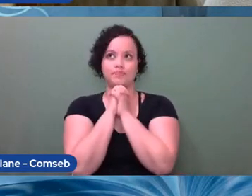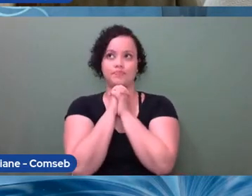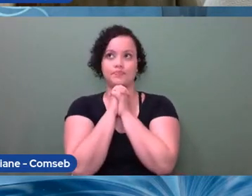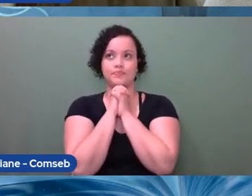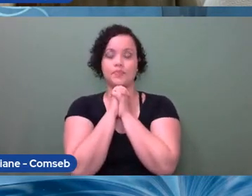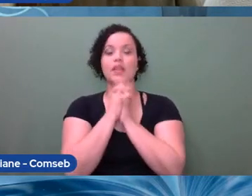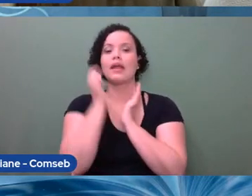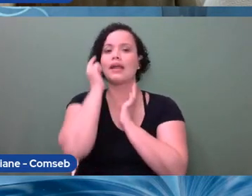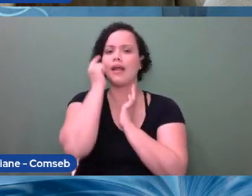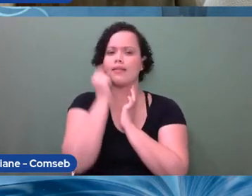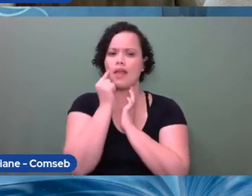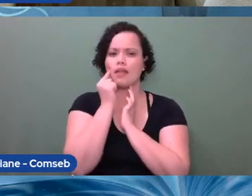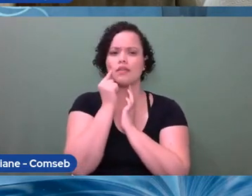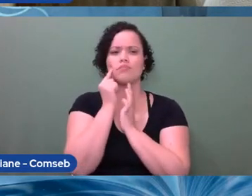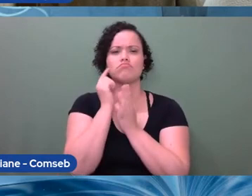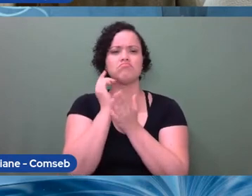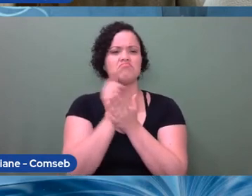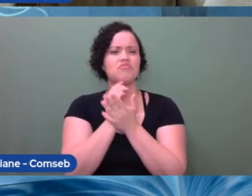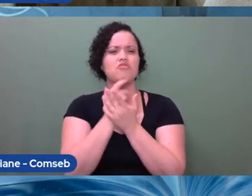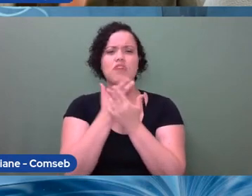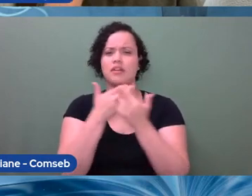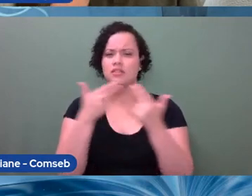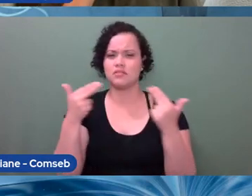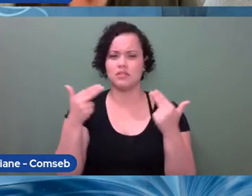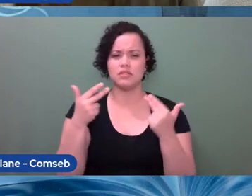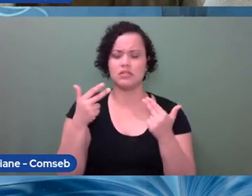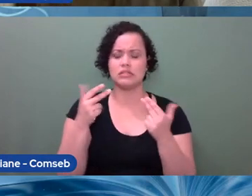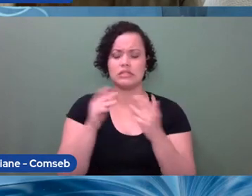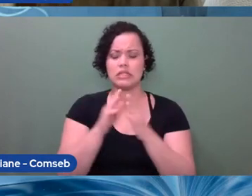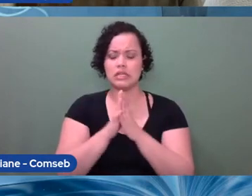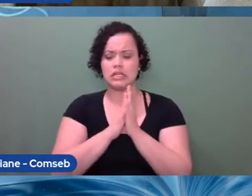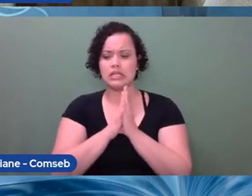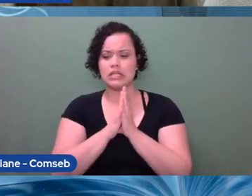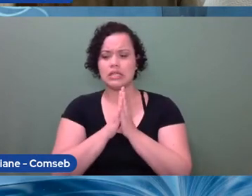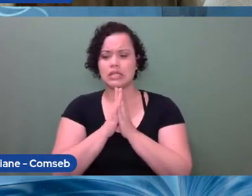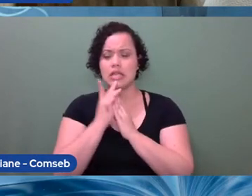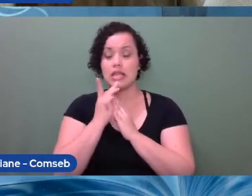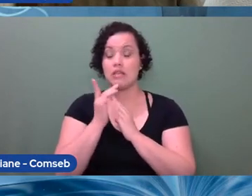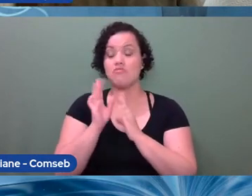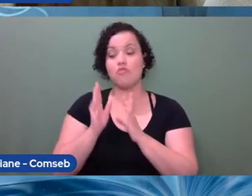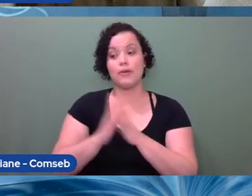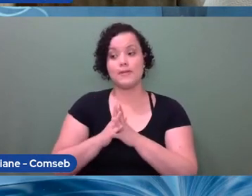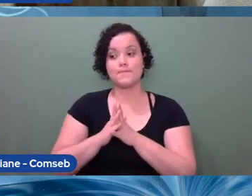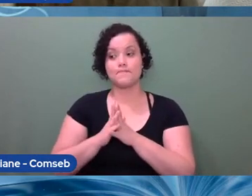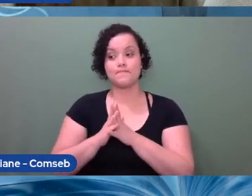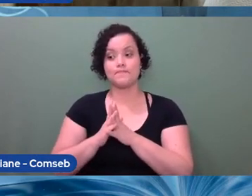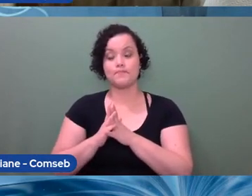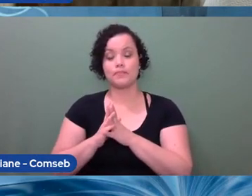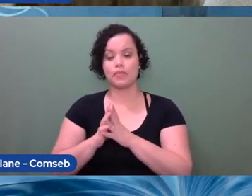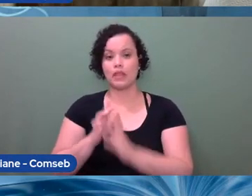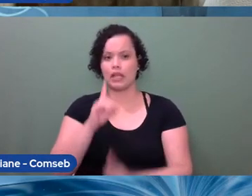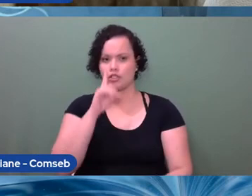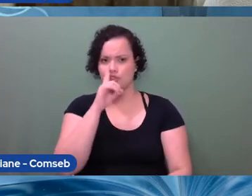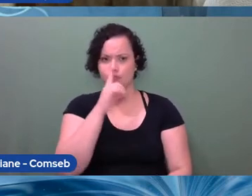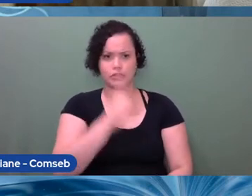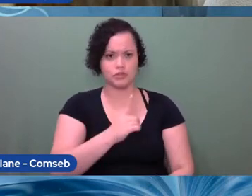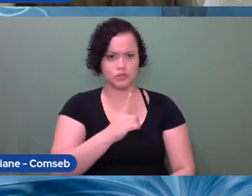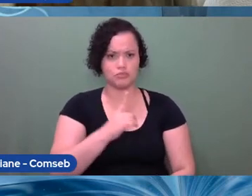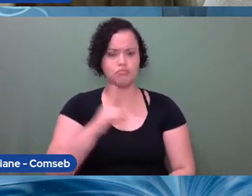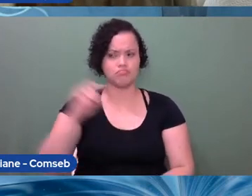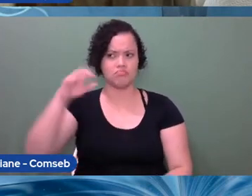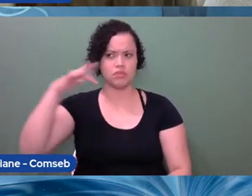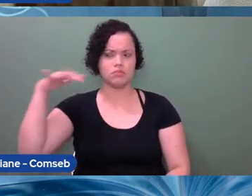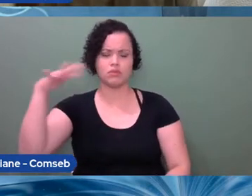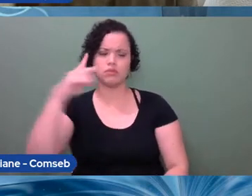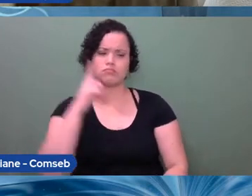muitas vezes, ele foi, digamos assim, advertido pela espiritualidade que